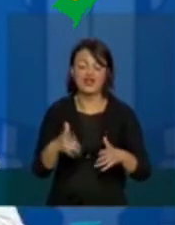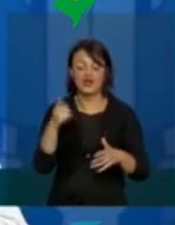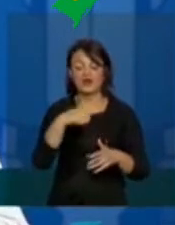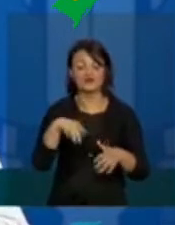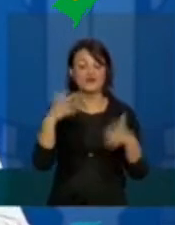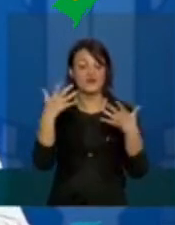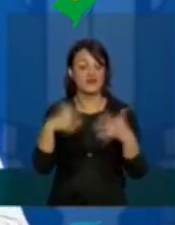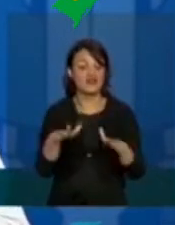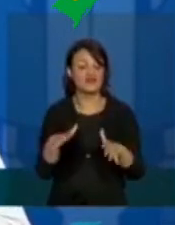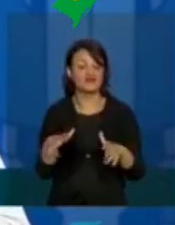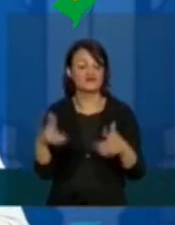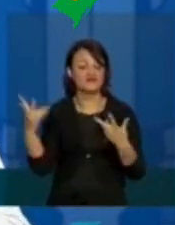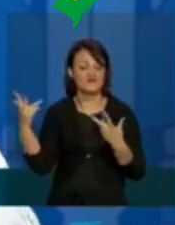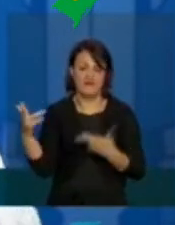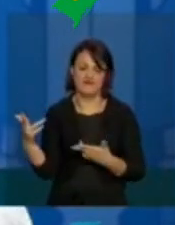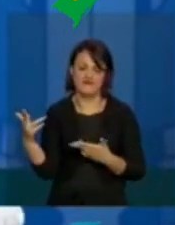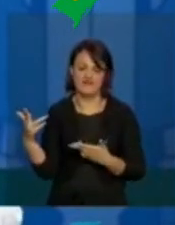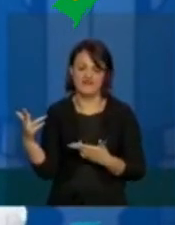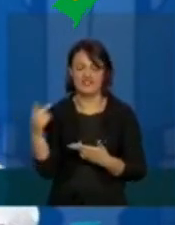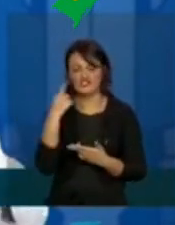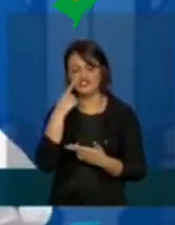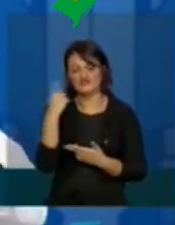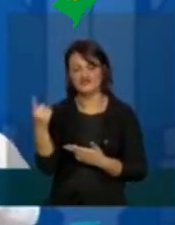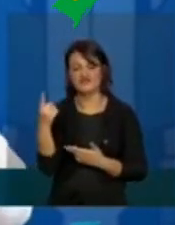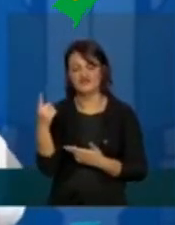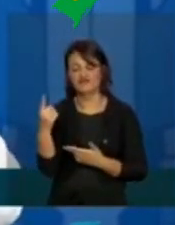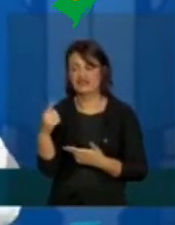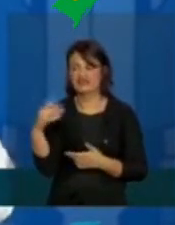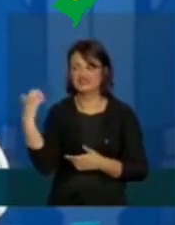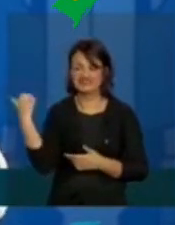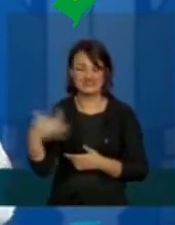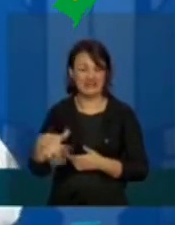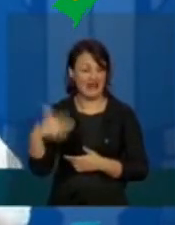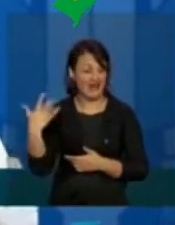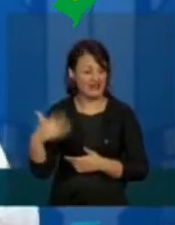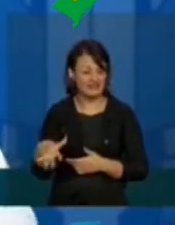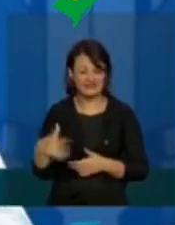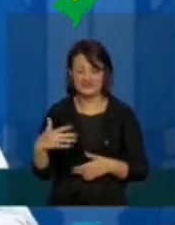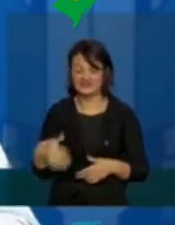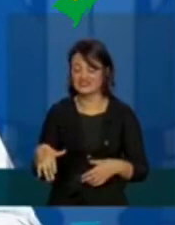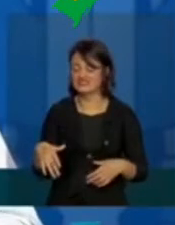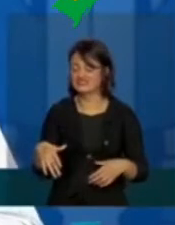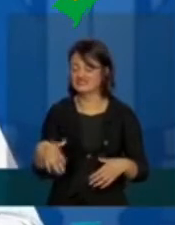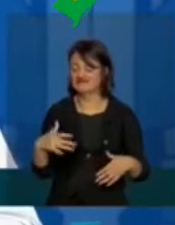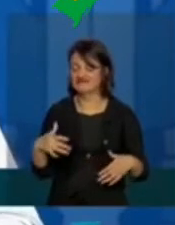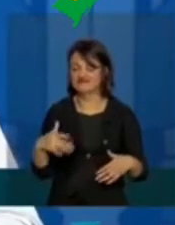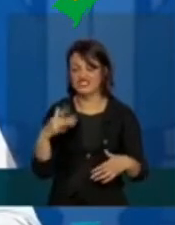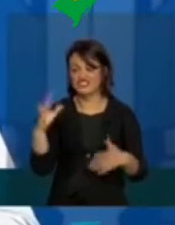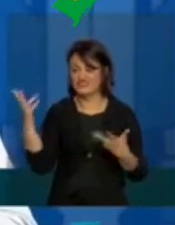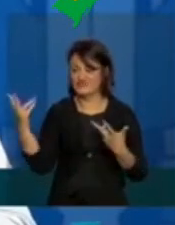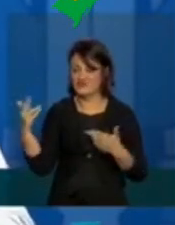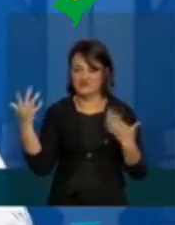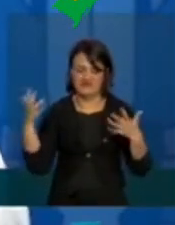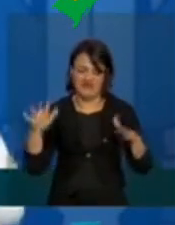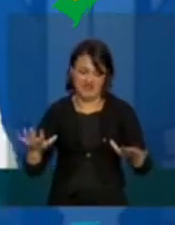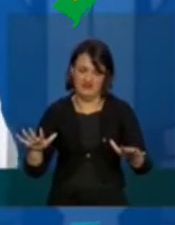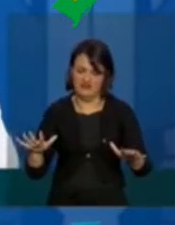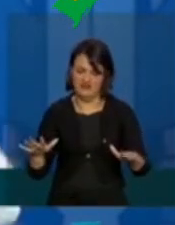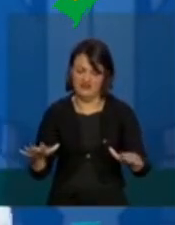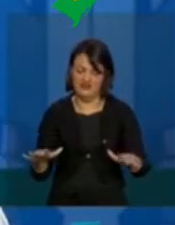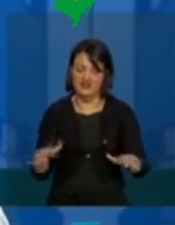queremos que aquelas situações que a gente vê de drama se repitam. Então, não tem